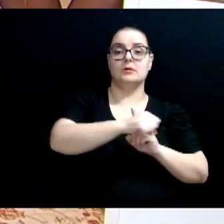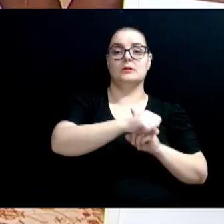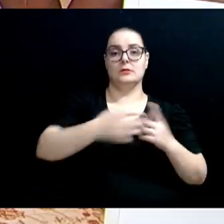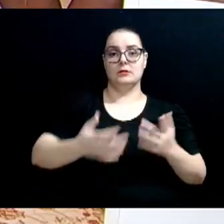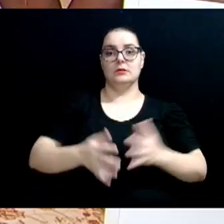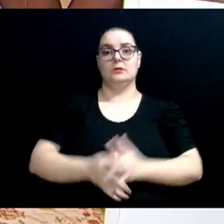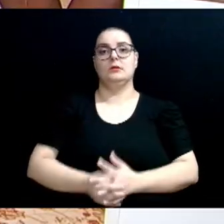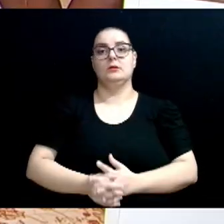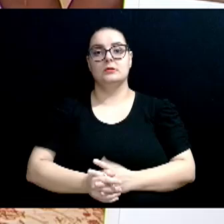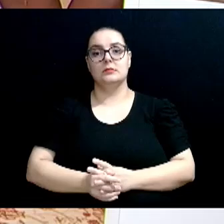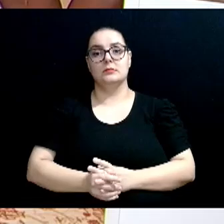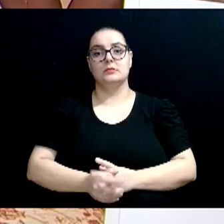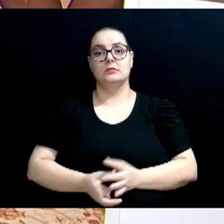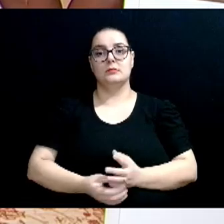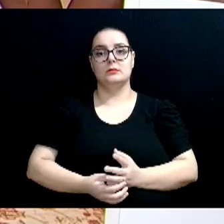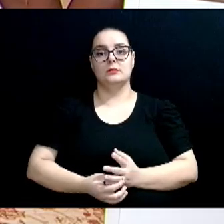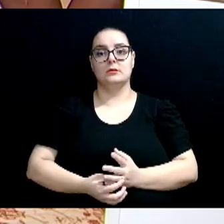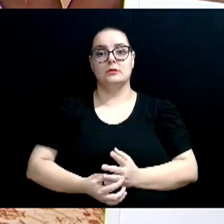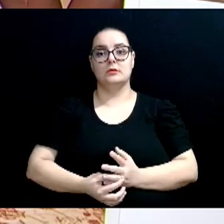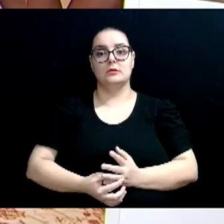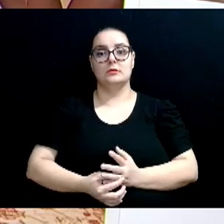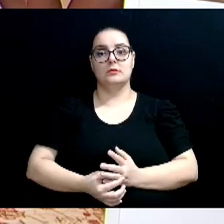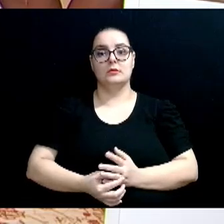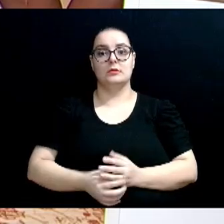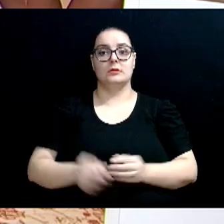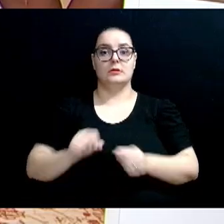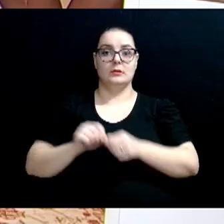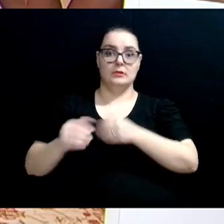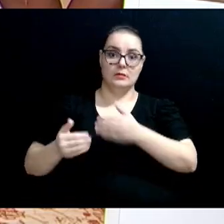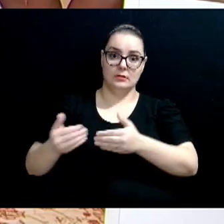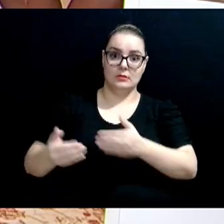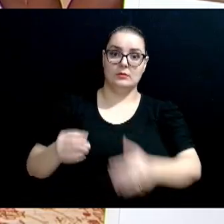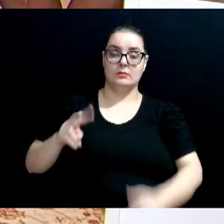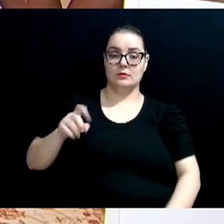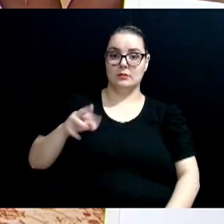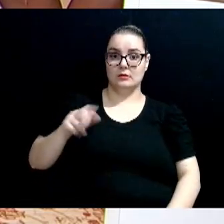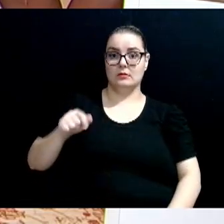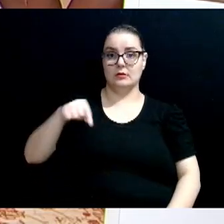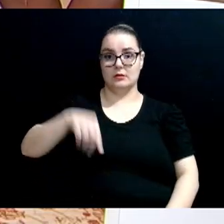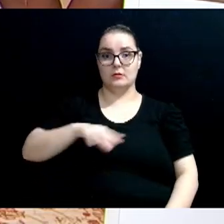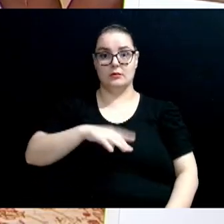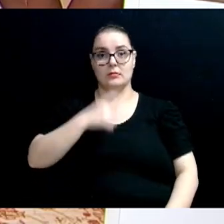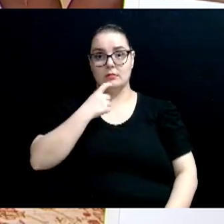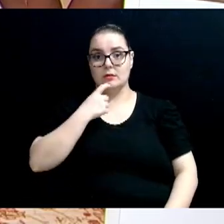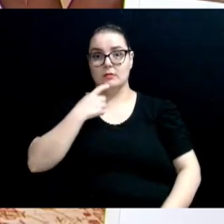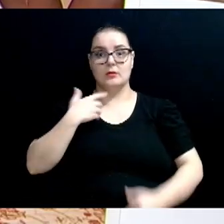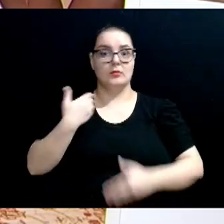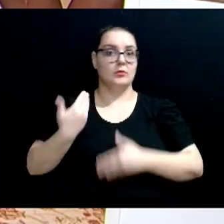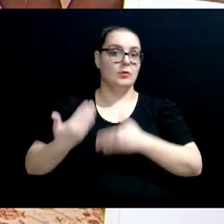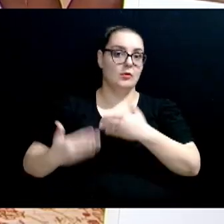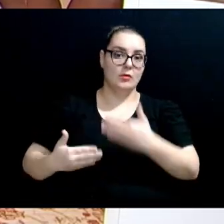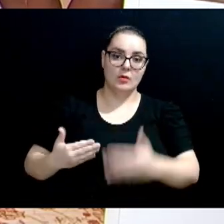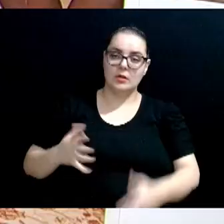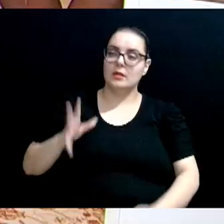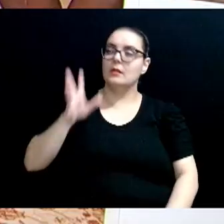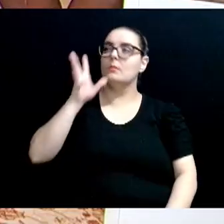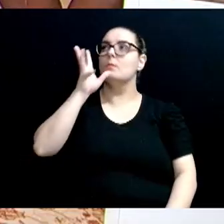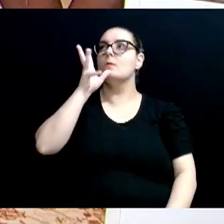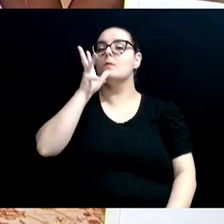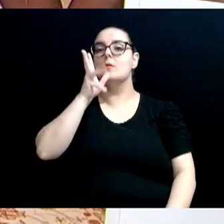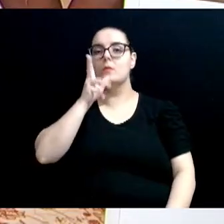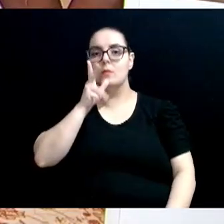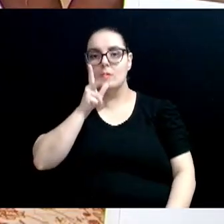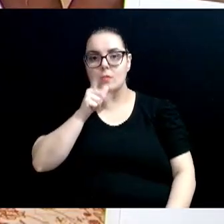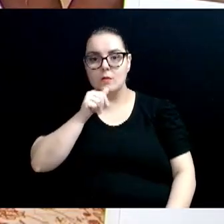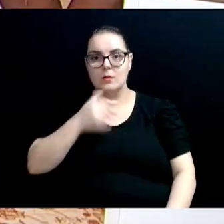né? Então, eu fiz o meu processo pela Vara de Campinas. Foi um processo longo que eu